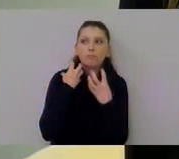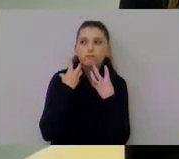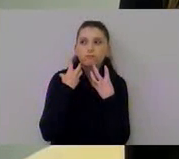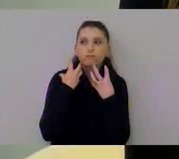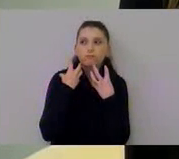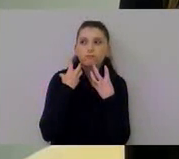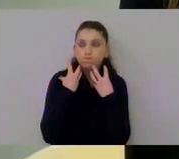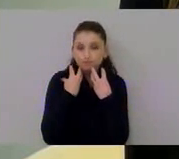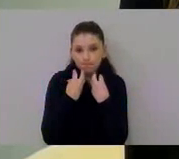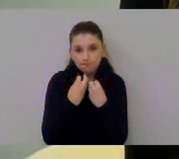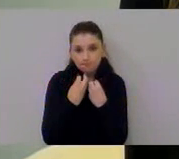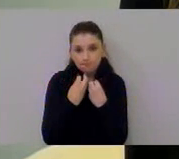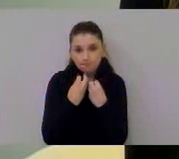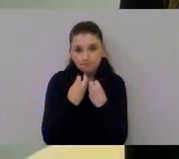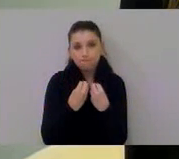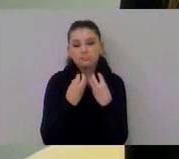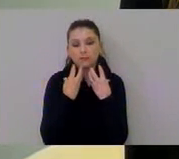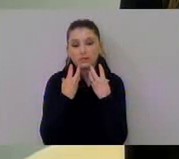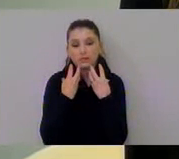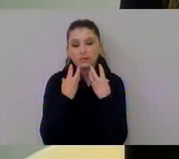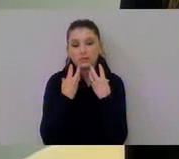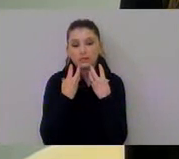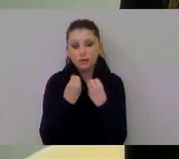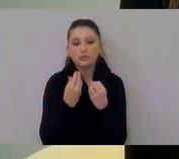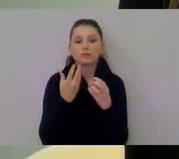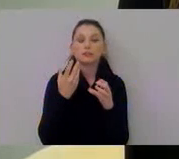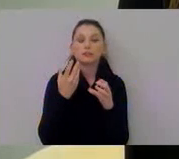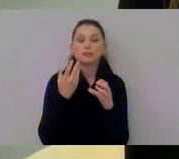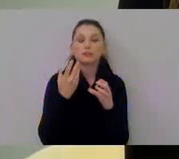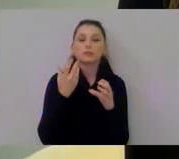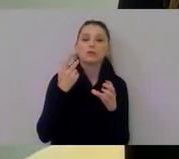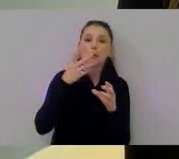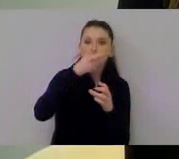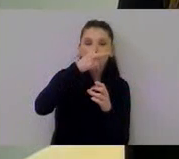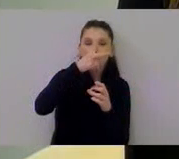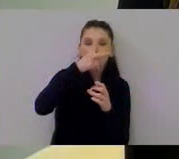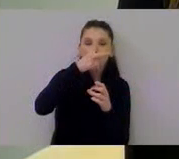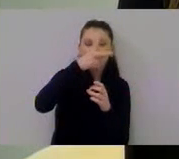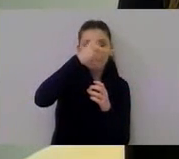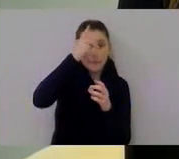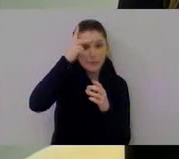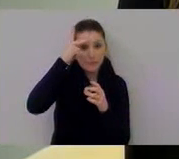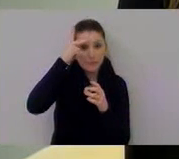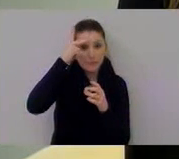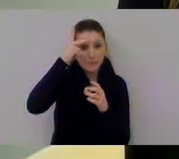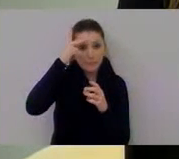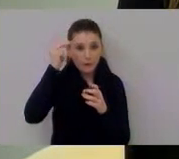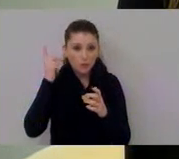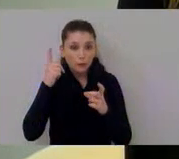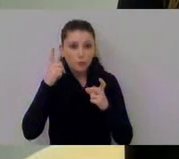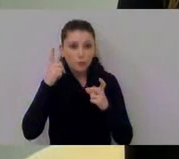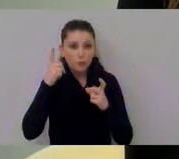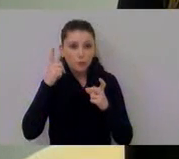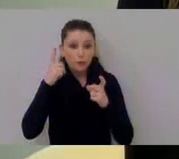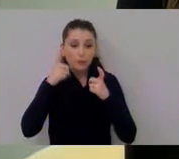municipal, da prefeitura, quanto da via dos munícipes